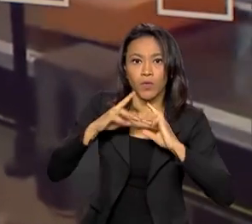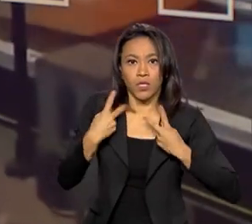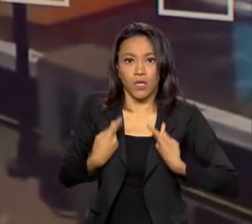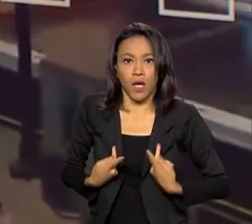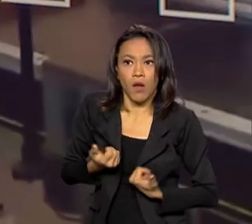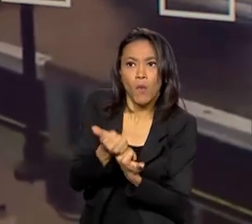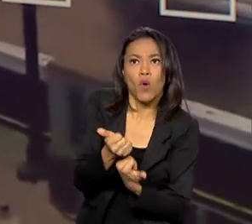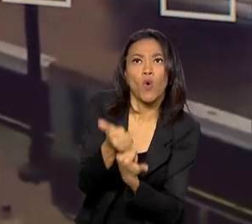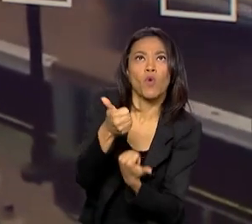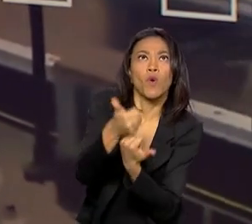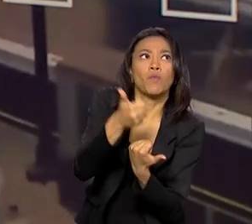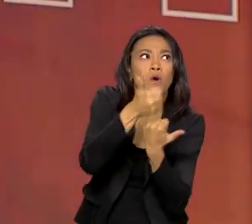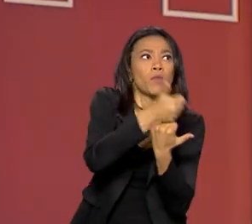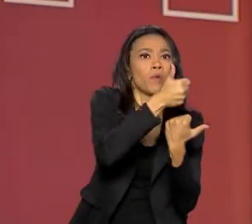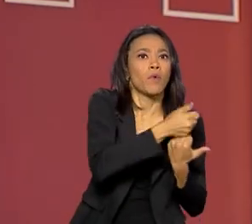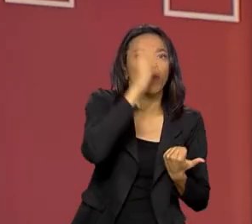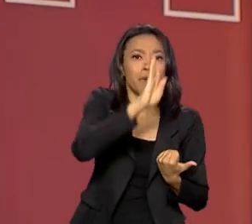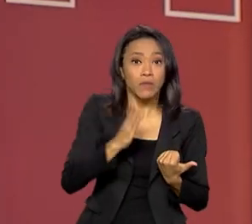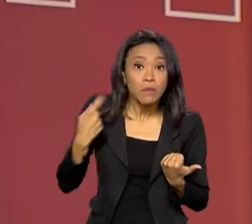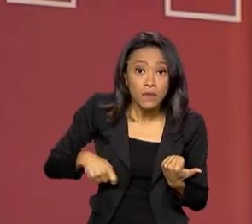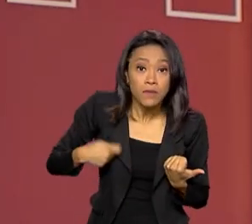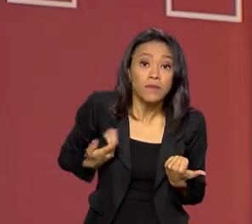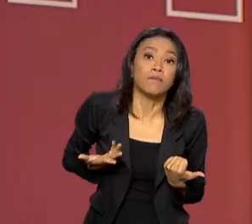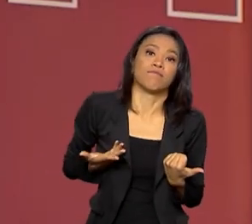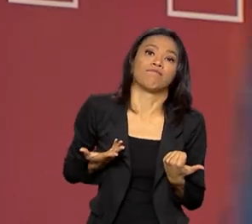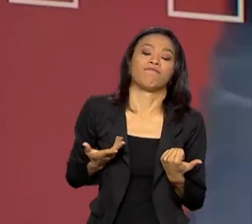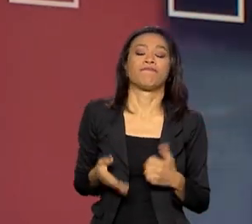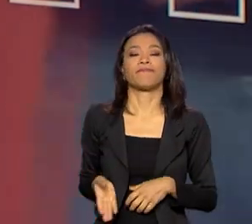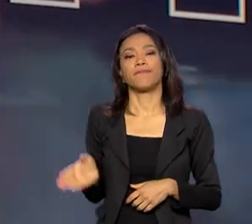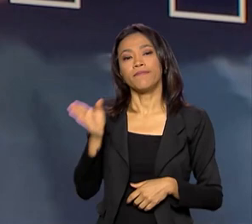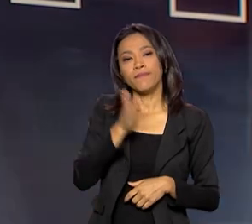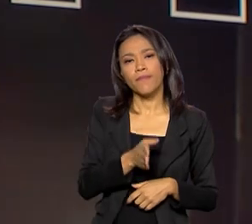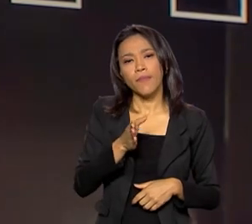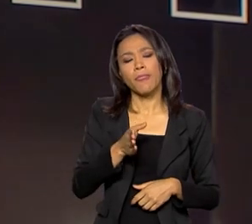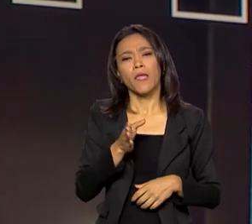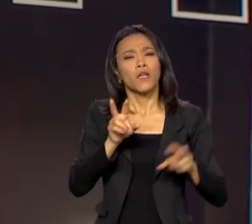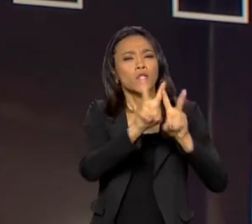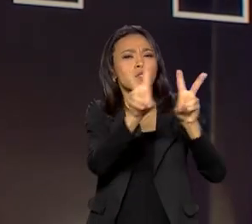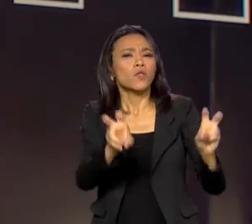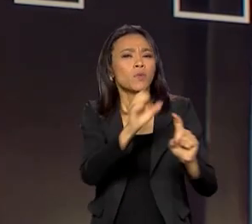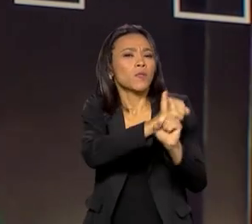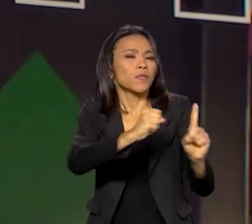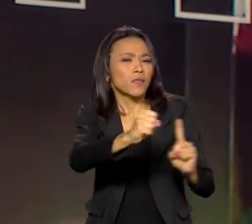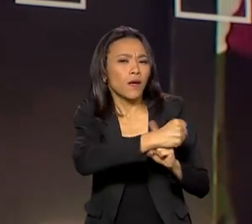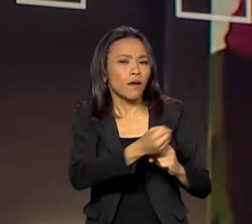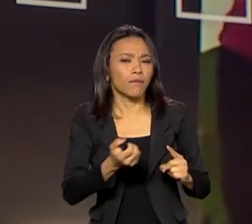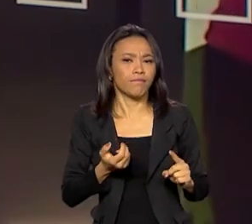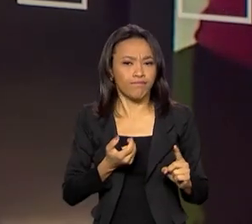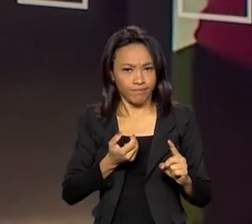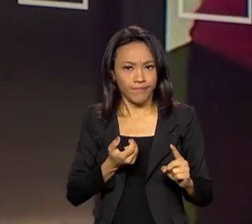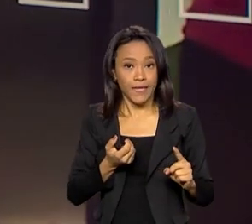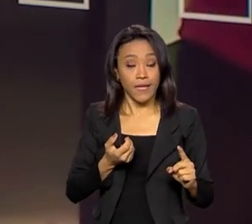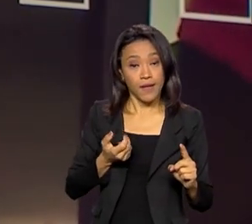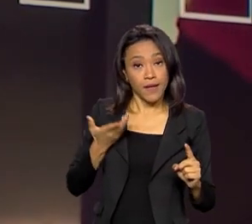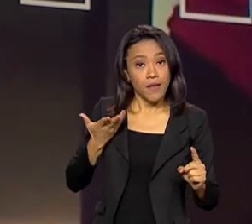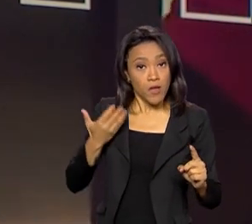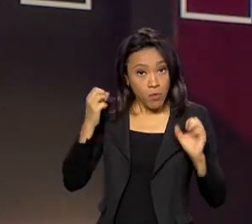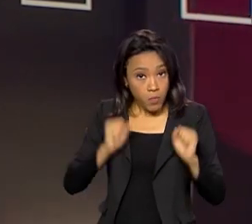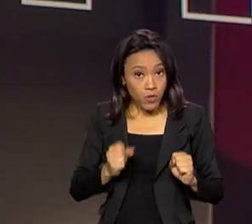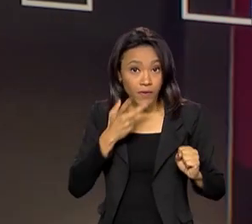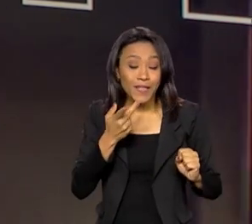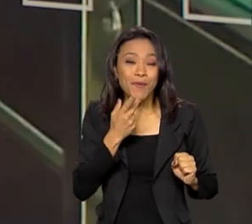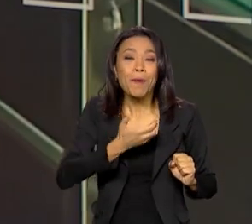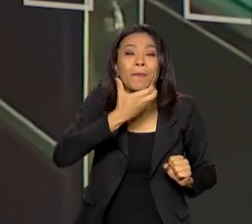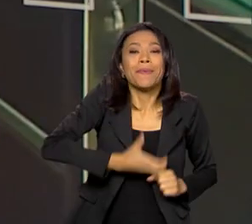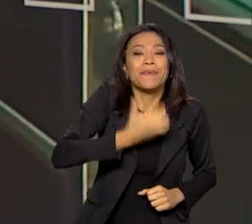todo o Brasil quando isso é necessário, né? Dentro da vertente social, eu posso iniciar exemplificando a campanha Papai